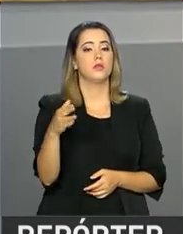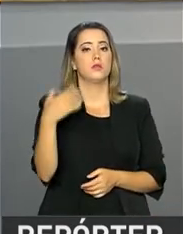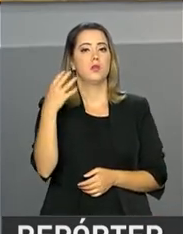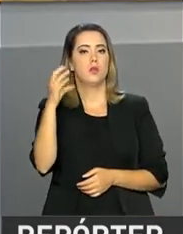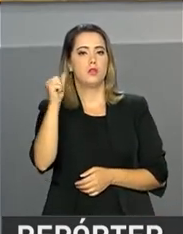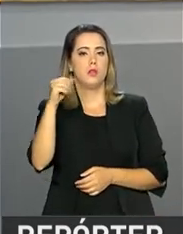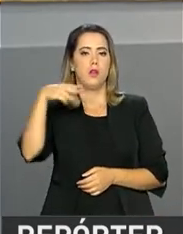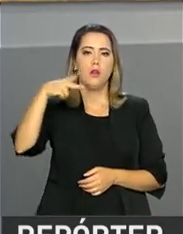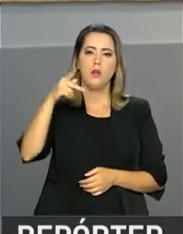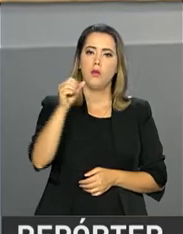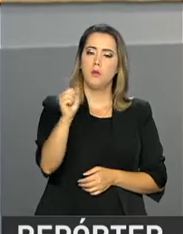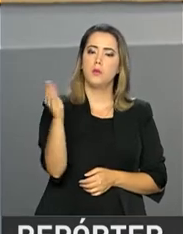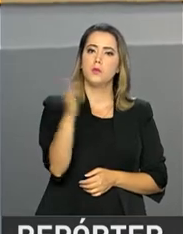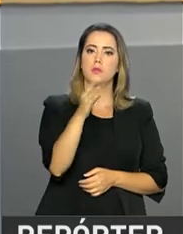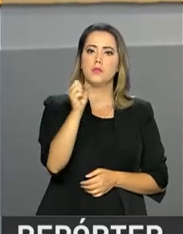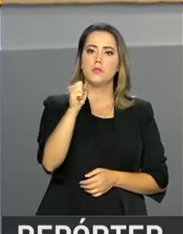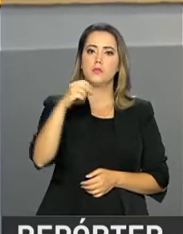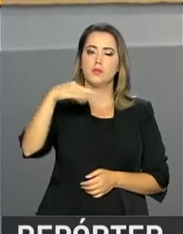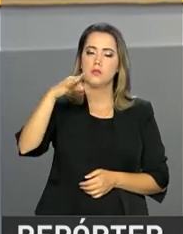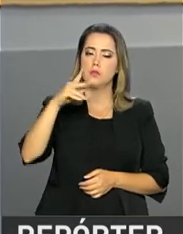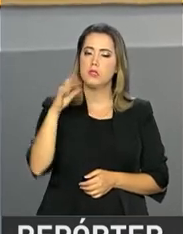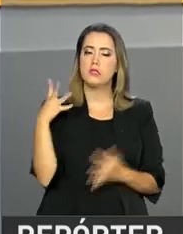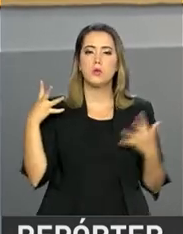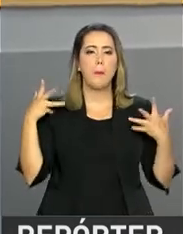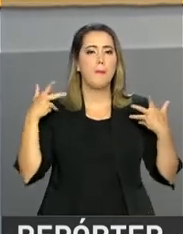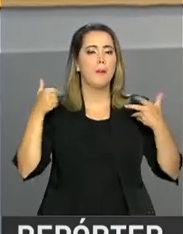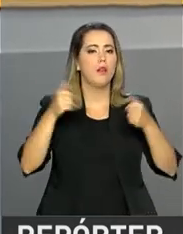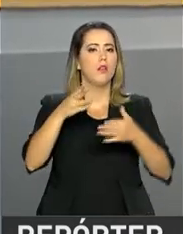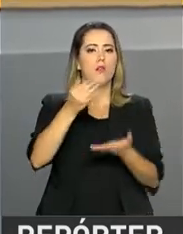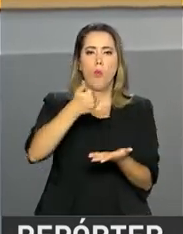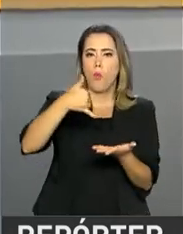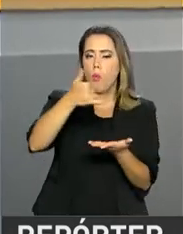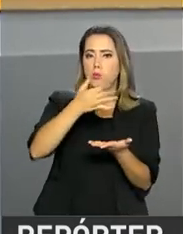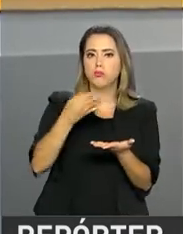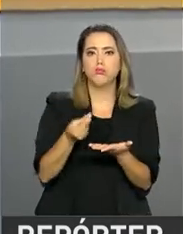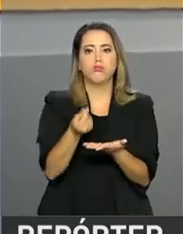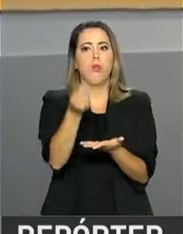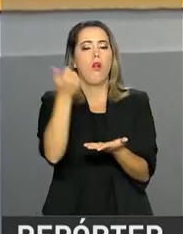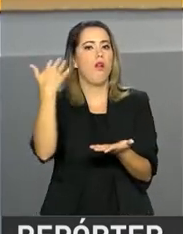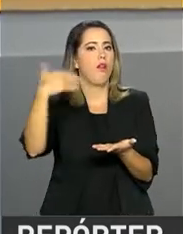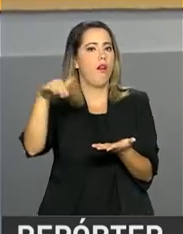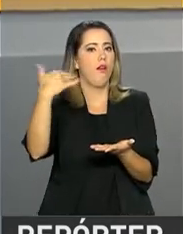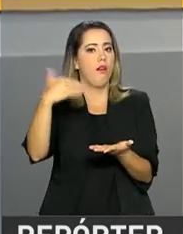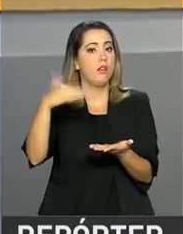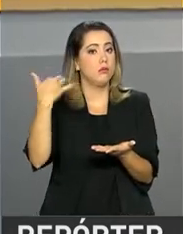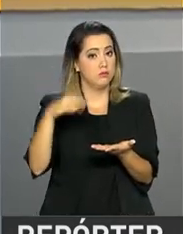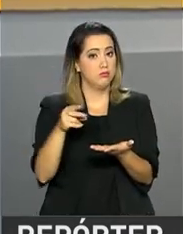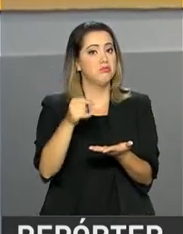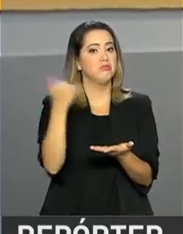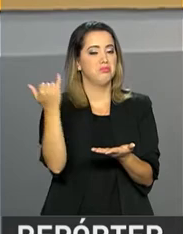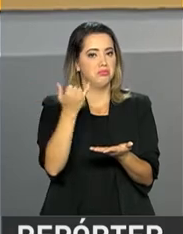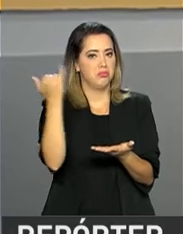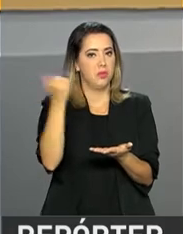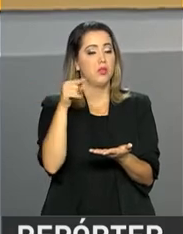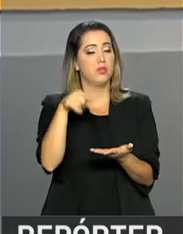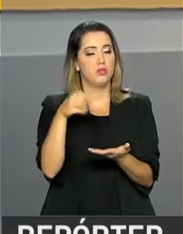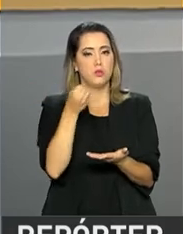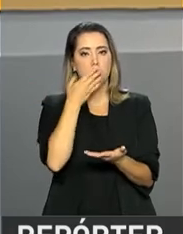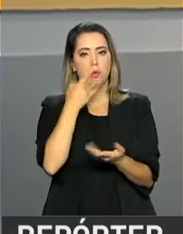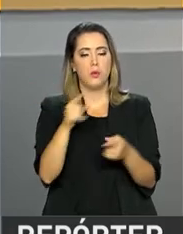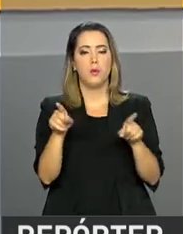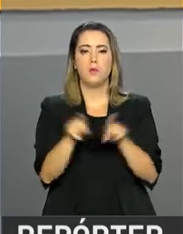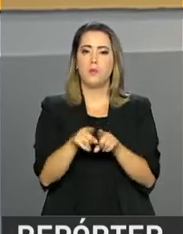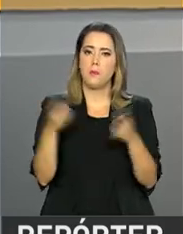acumulações de óleo leve de excelente qualidade e com alto valor comercial e nesta sexta feira vai ser realizada a terceira rodada